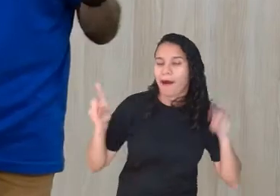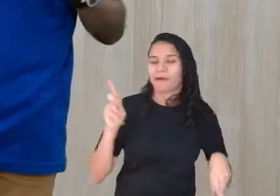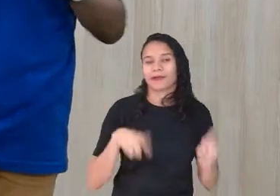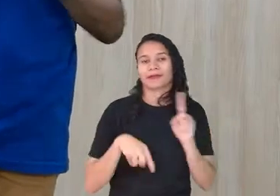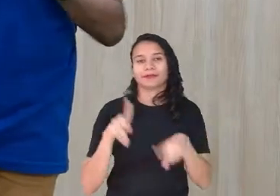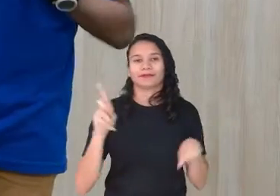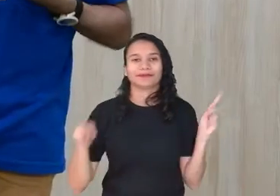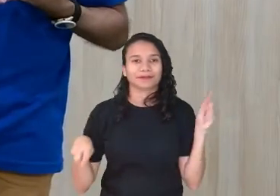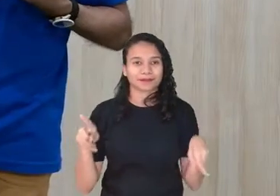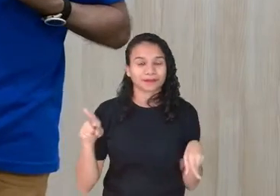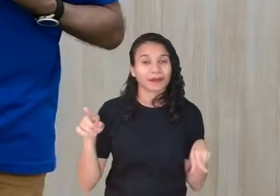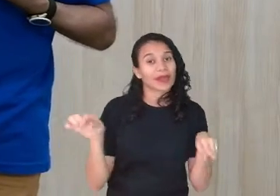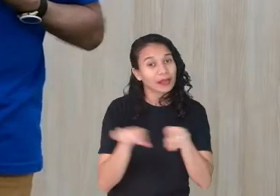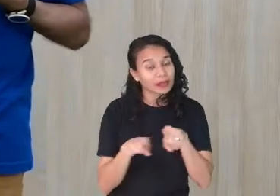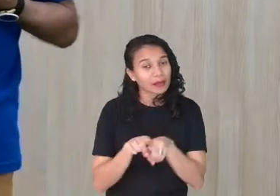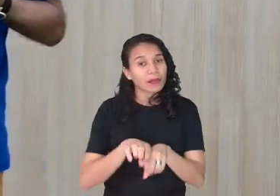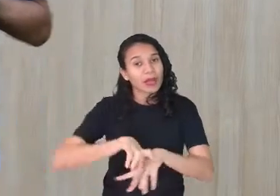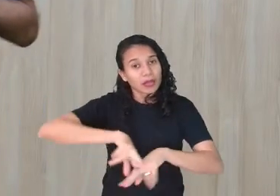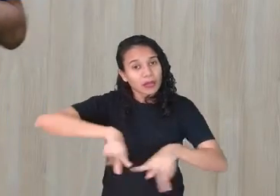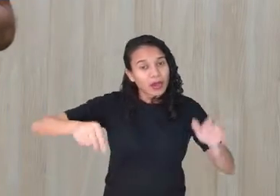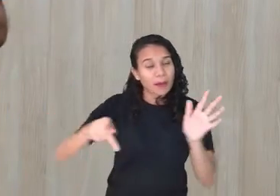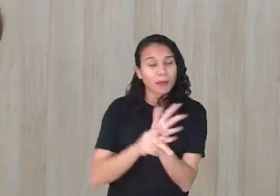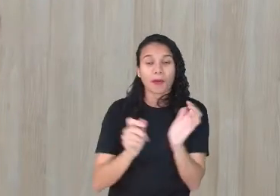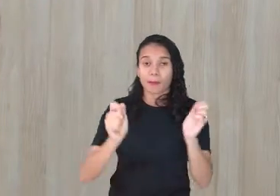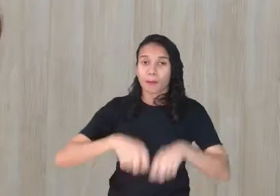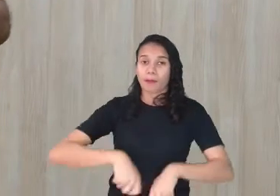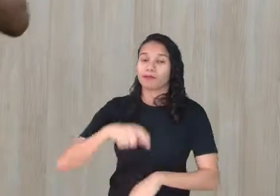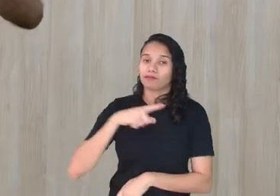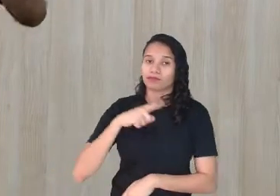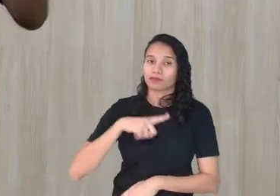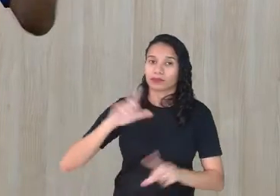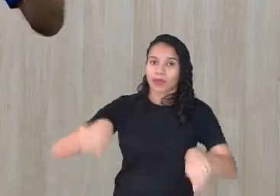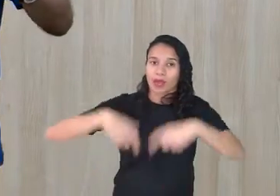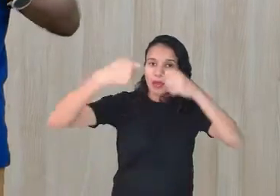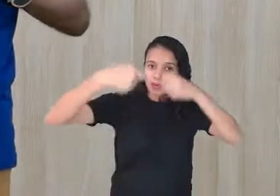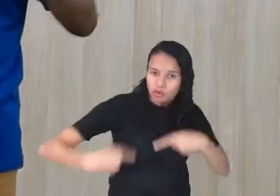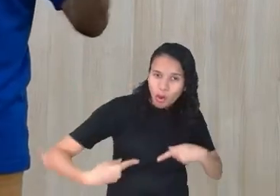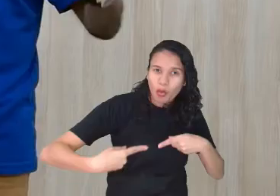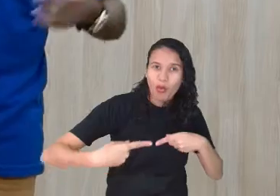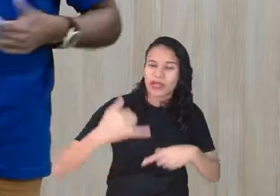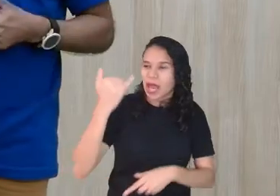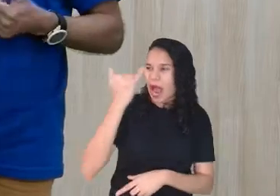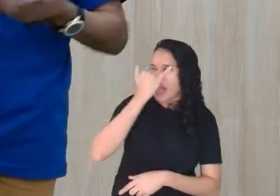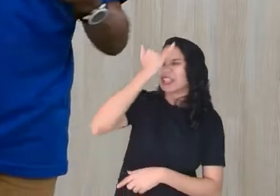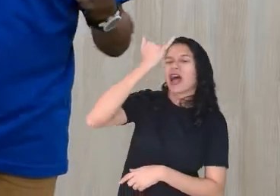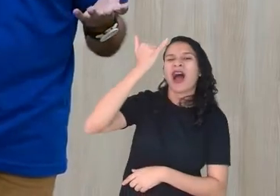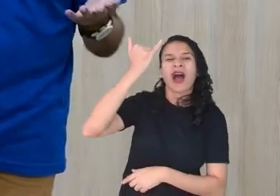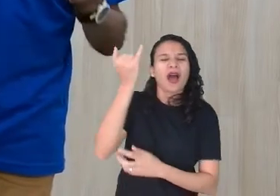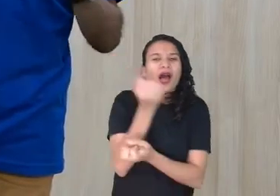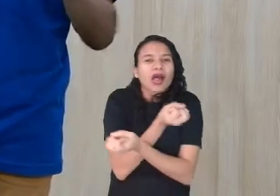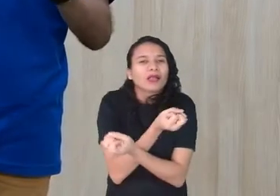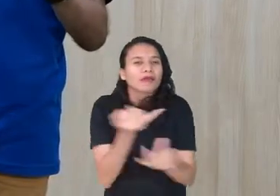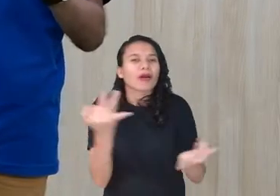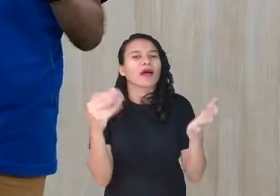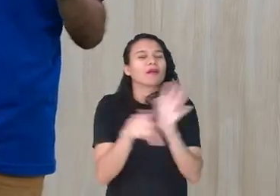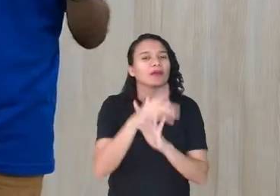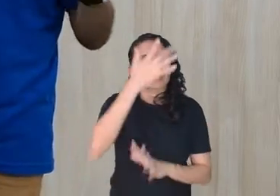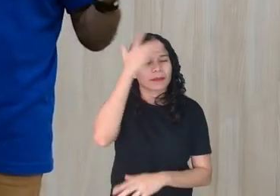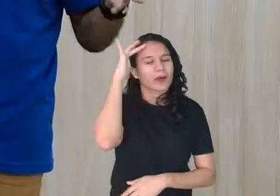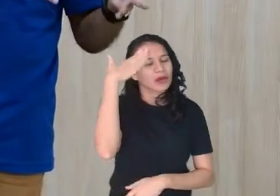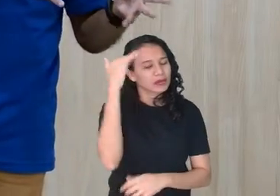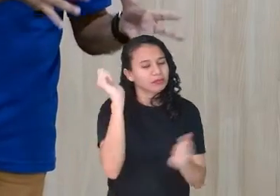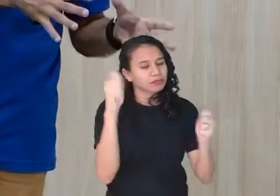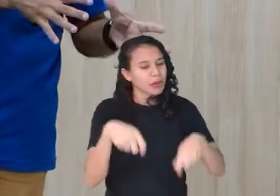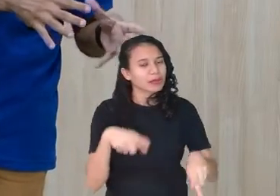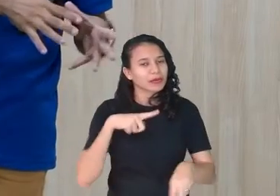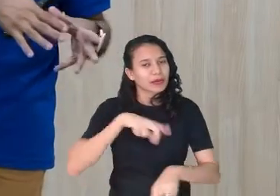sabem. Jogo do bicho também tem a probabilidade de jogo de azar, né? Jogo de baralho. Esses jogos assim, você sabe que pode ter